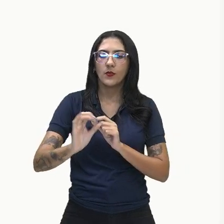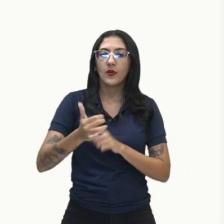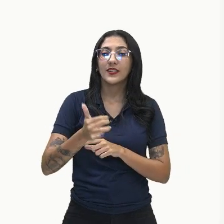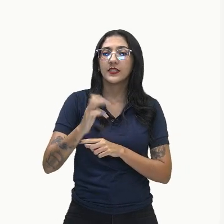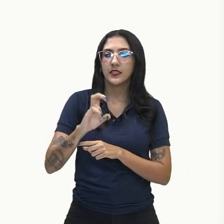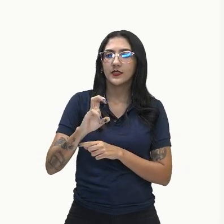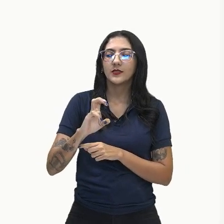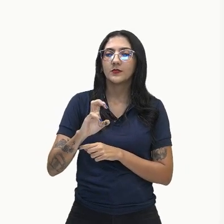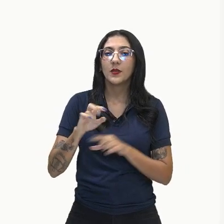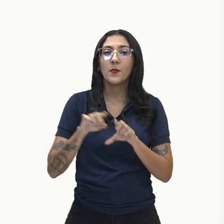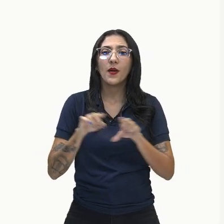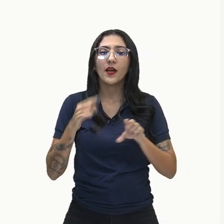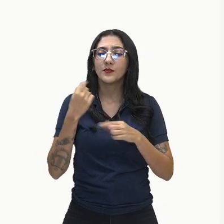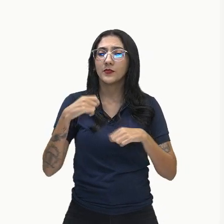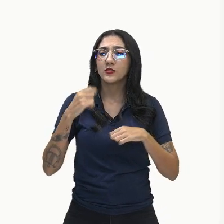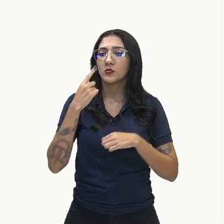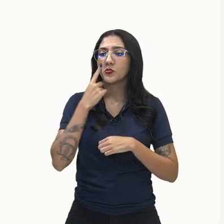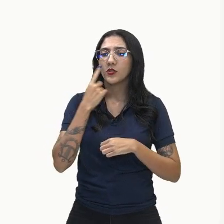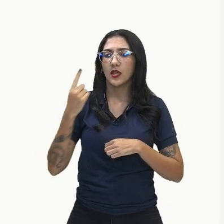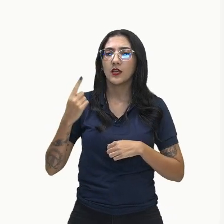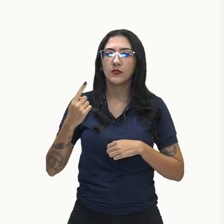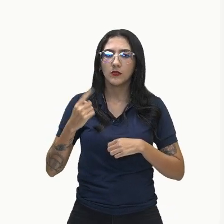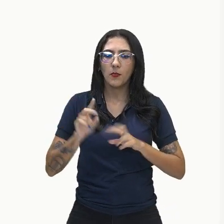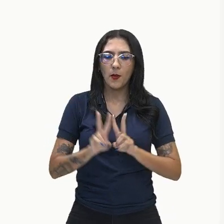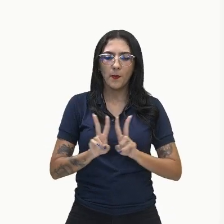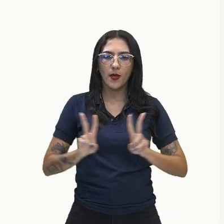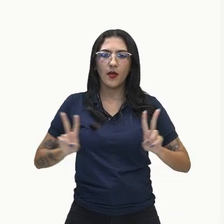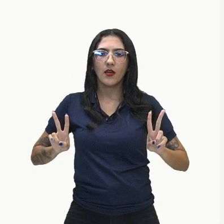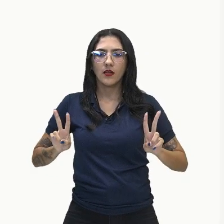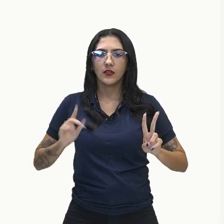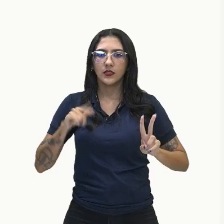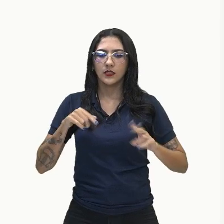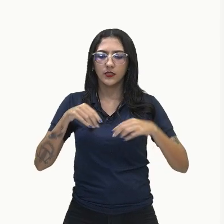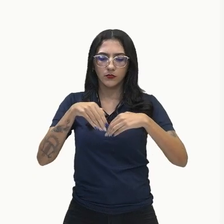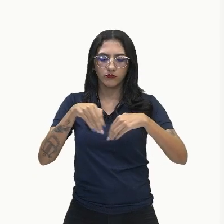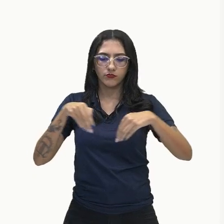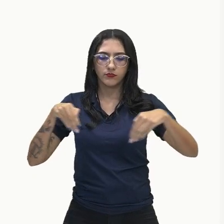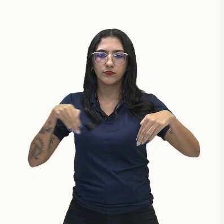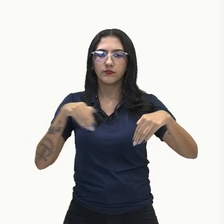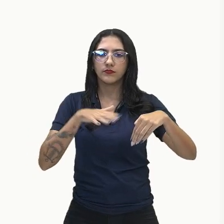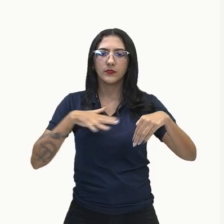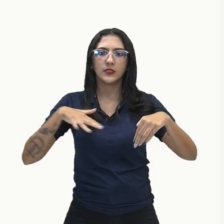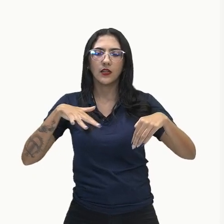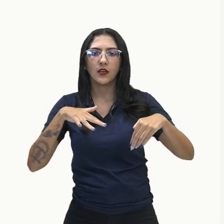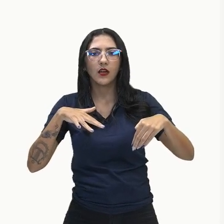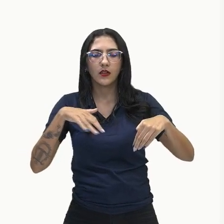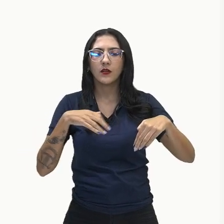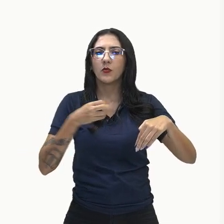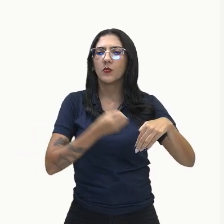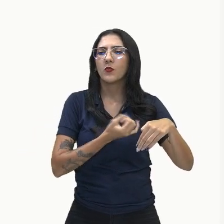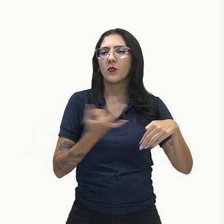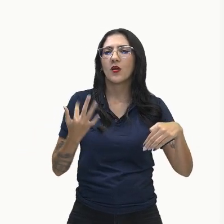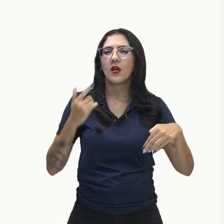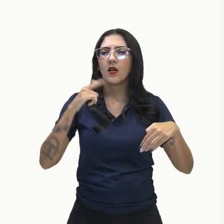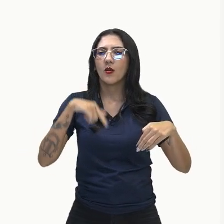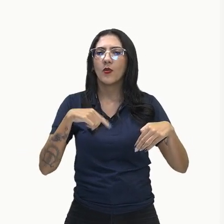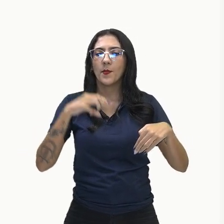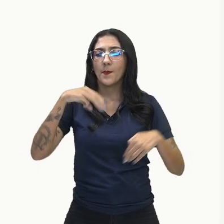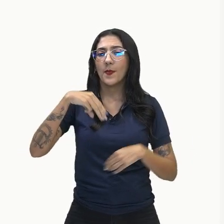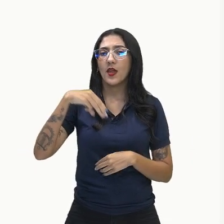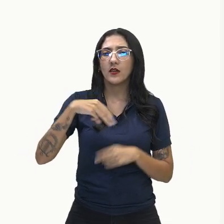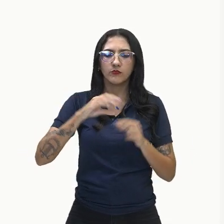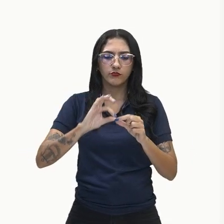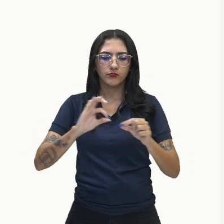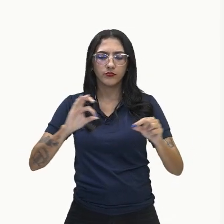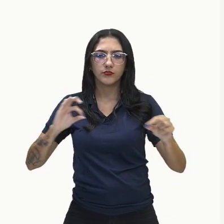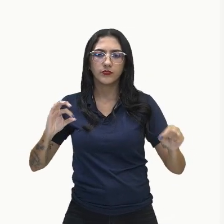quer cercar bem aqui, ó. Quanto mede essa cerca, né? Quanto será o comprimento dessa cerca